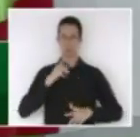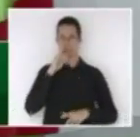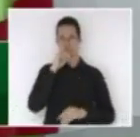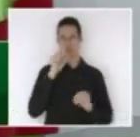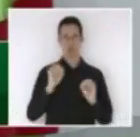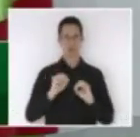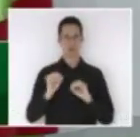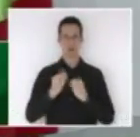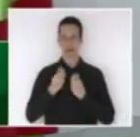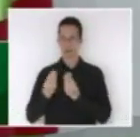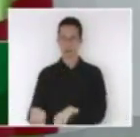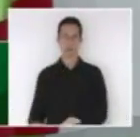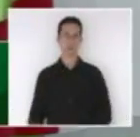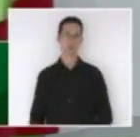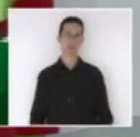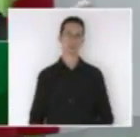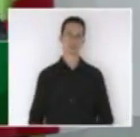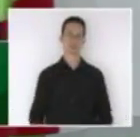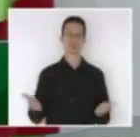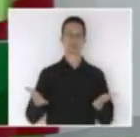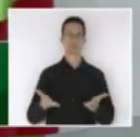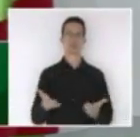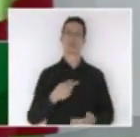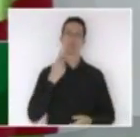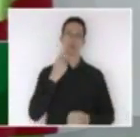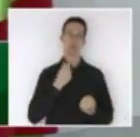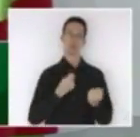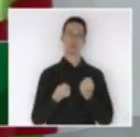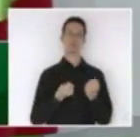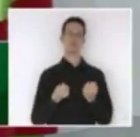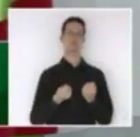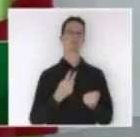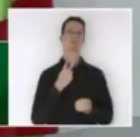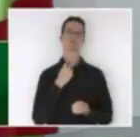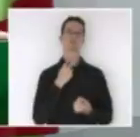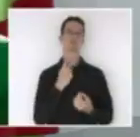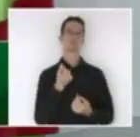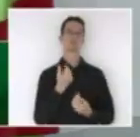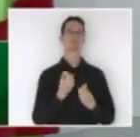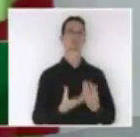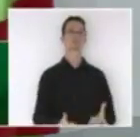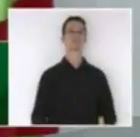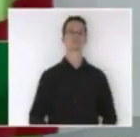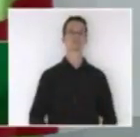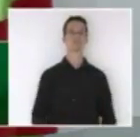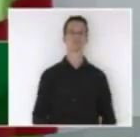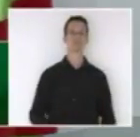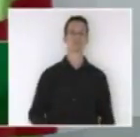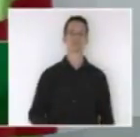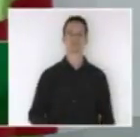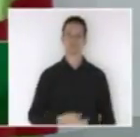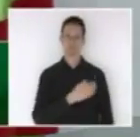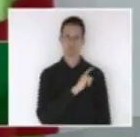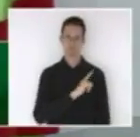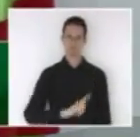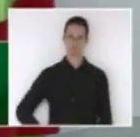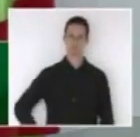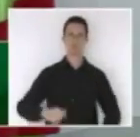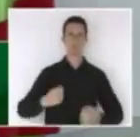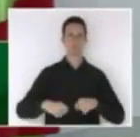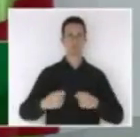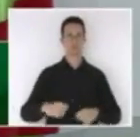Agora, não pode gastar, não pode dar mais essas promoções. O governo do Estado tem que rever